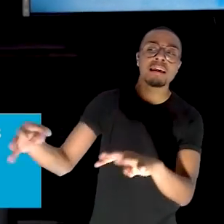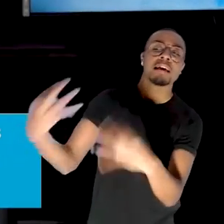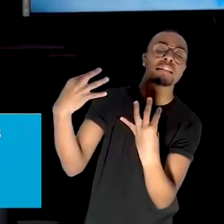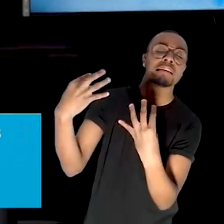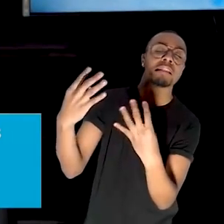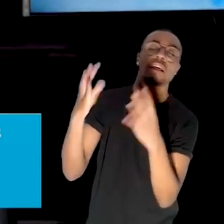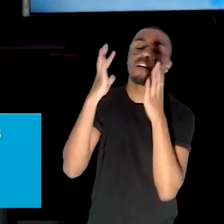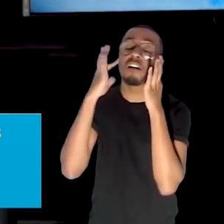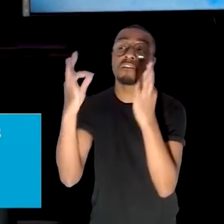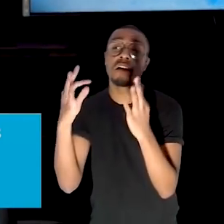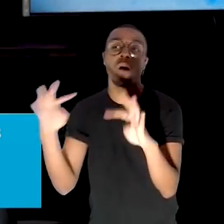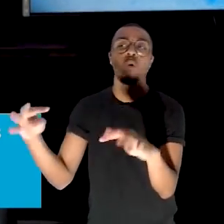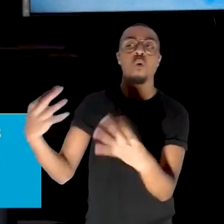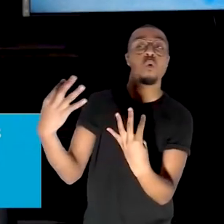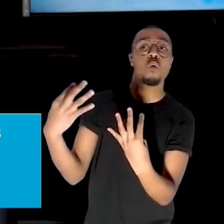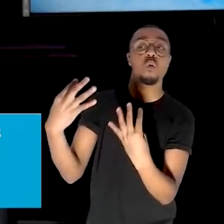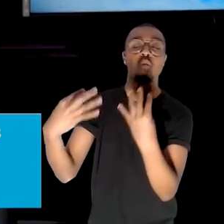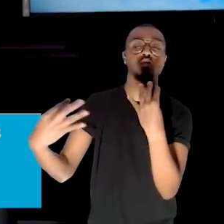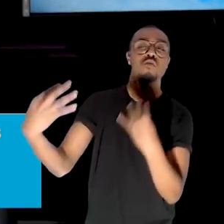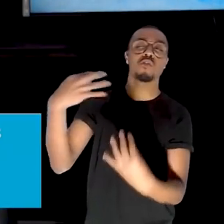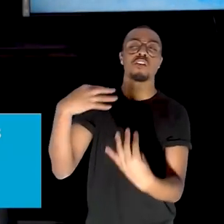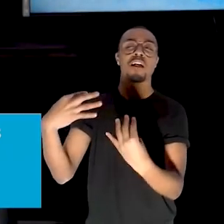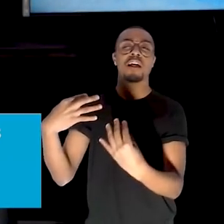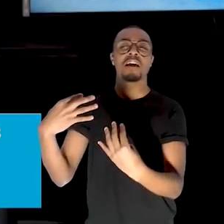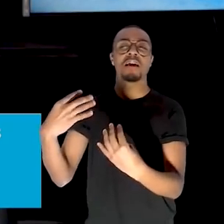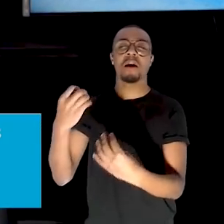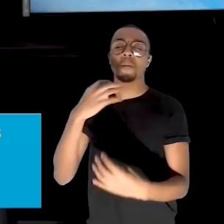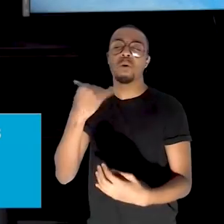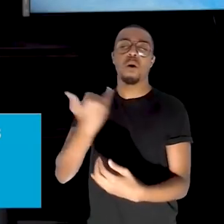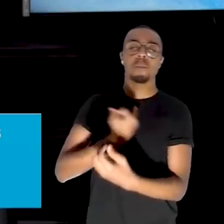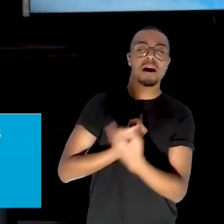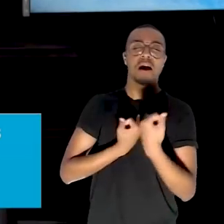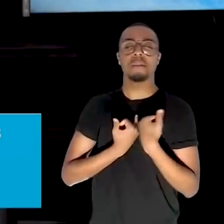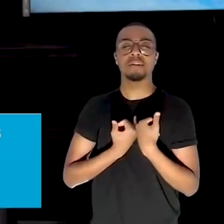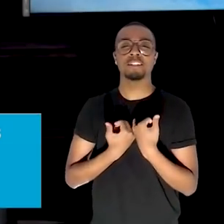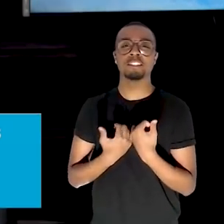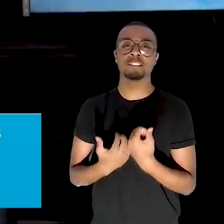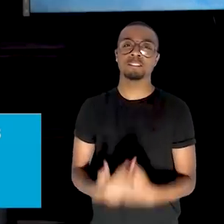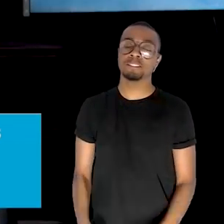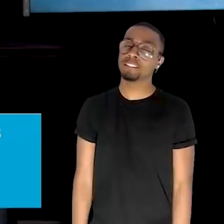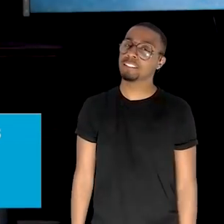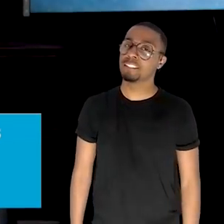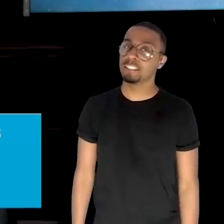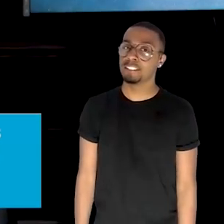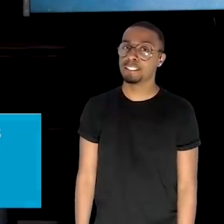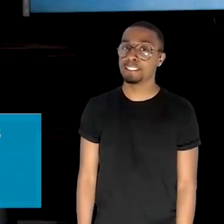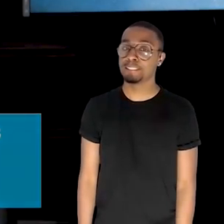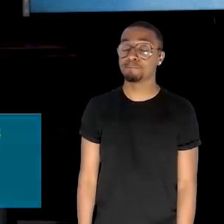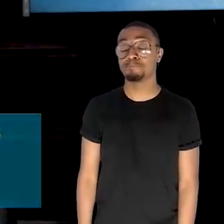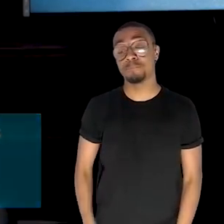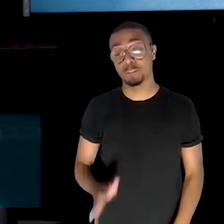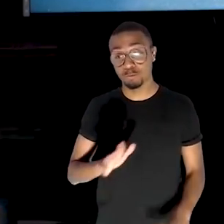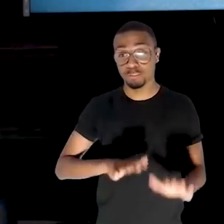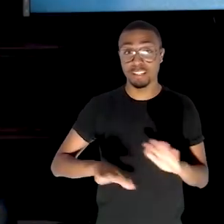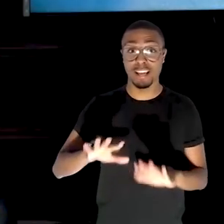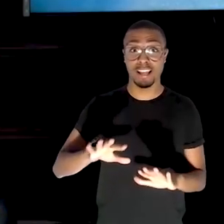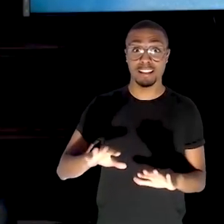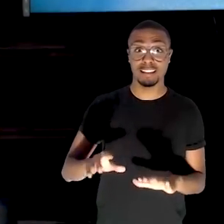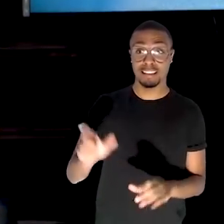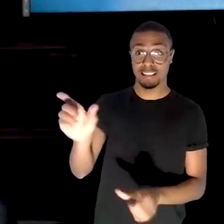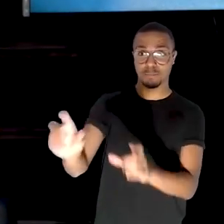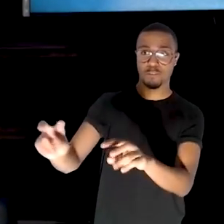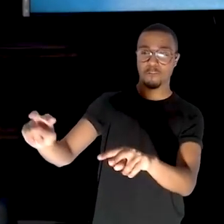justo, simplesmente para você ser visto. Ser visto. Ser visto.